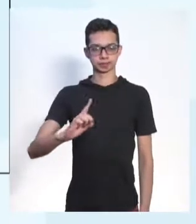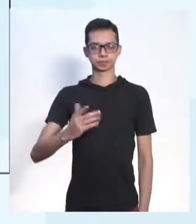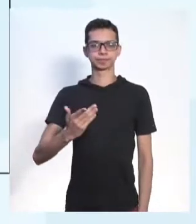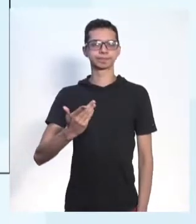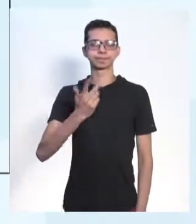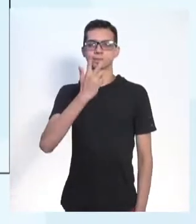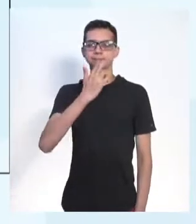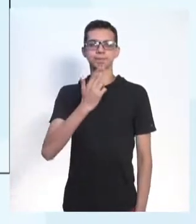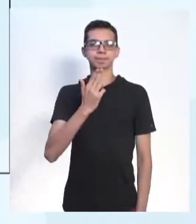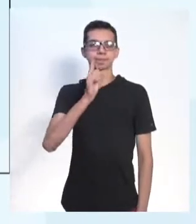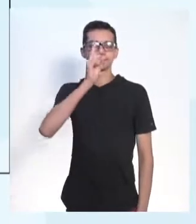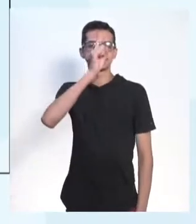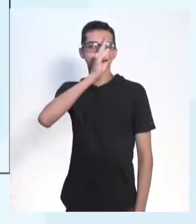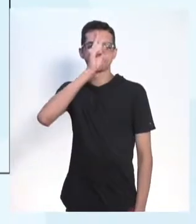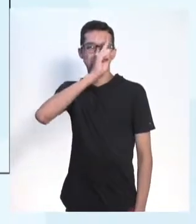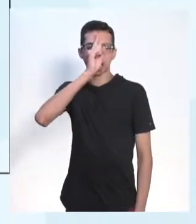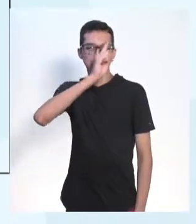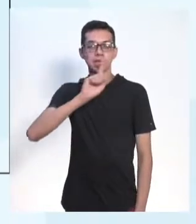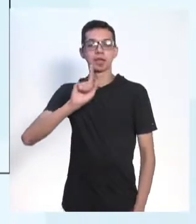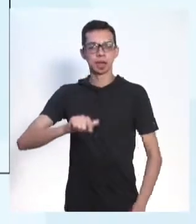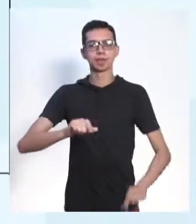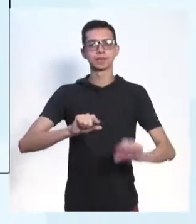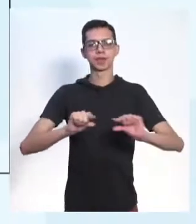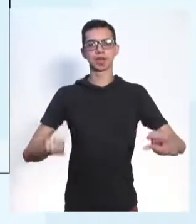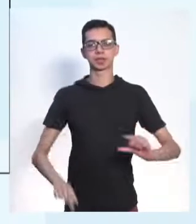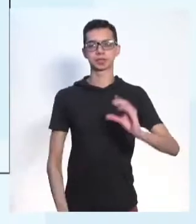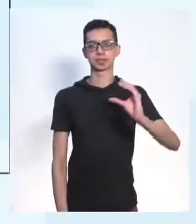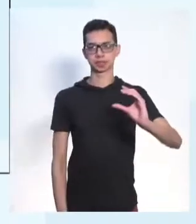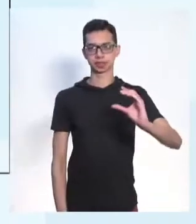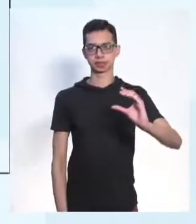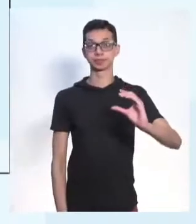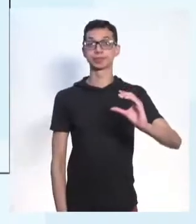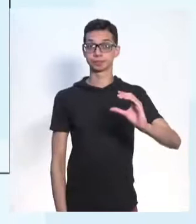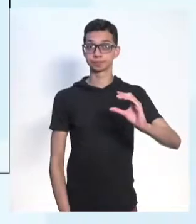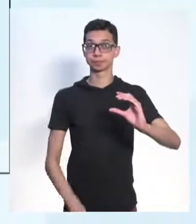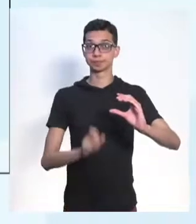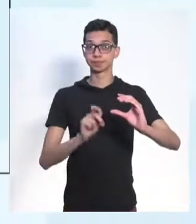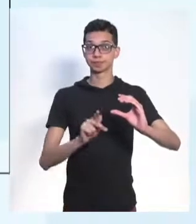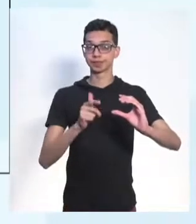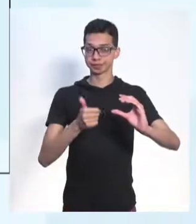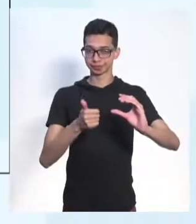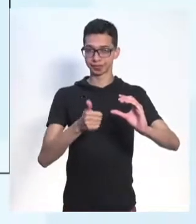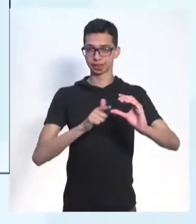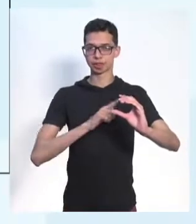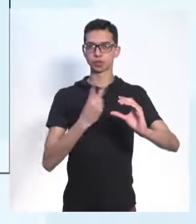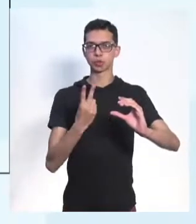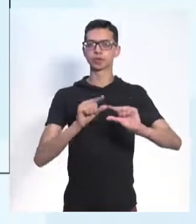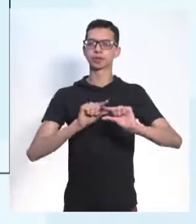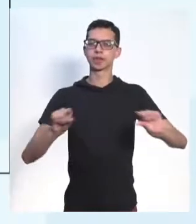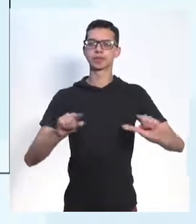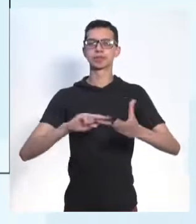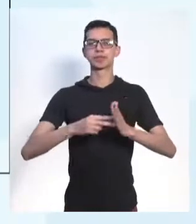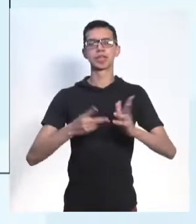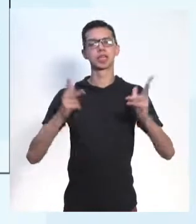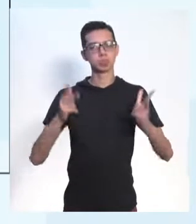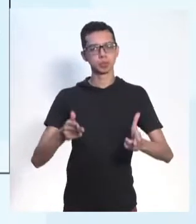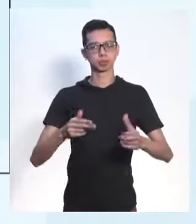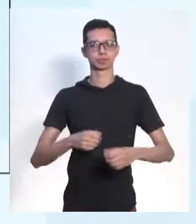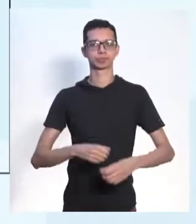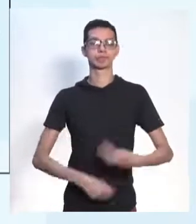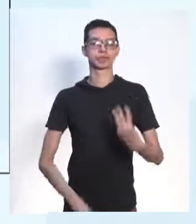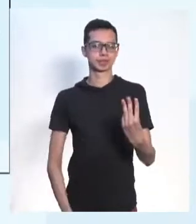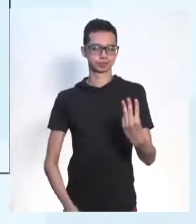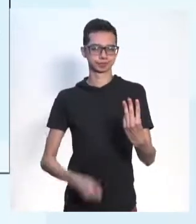falhou. Isso, que é a frase C. Então, vocês têm aí essas duas frases que têm o mesmo significado da